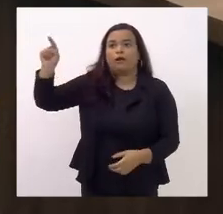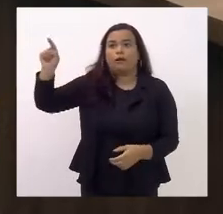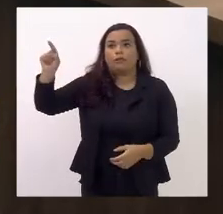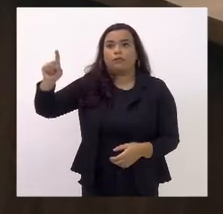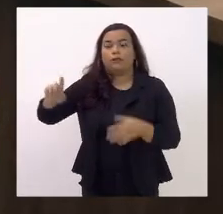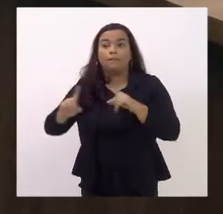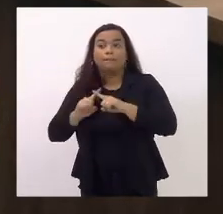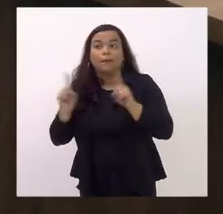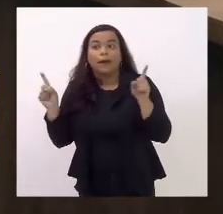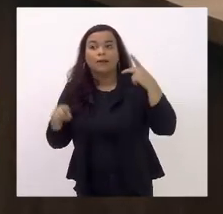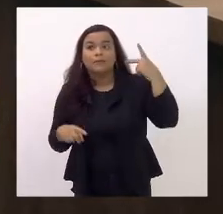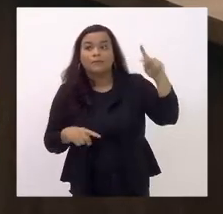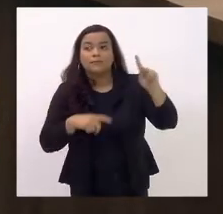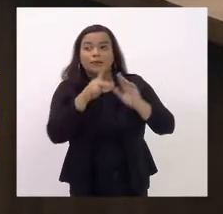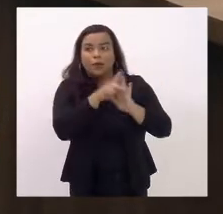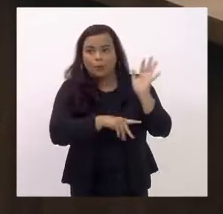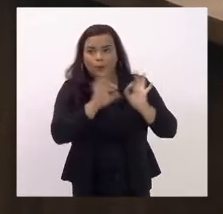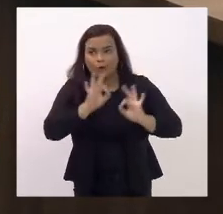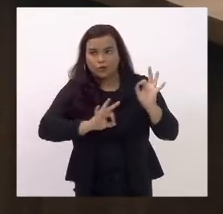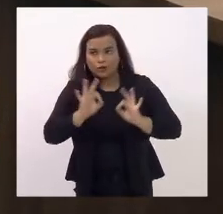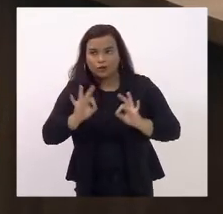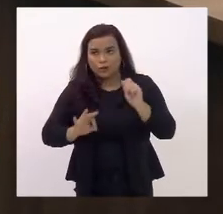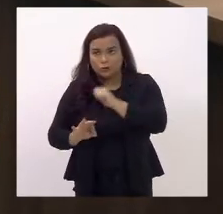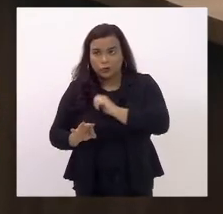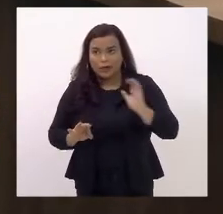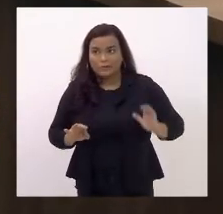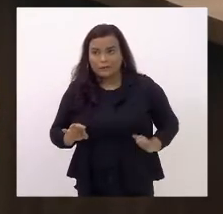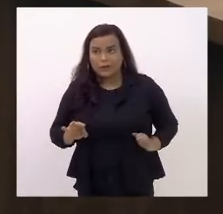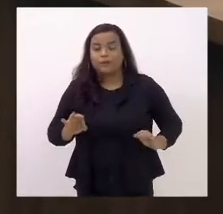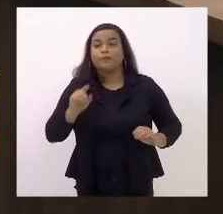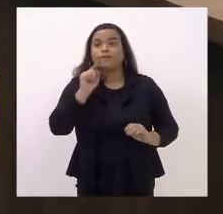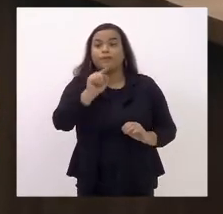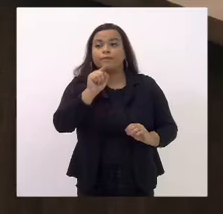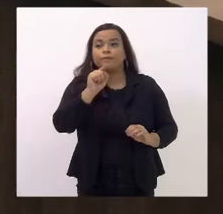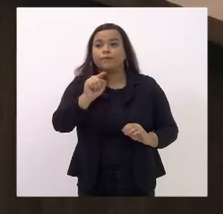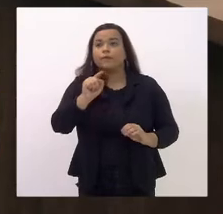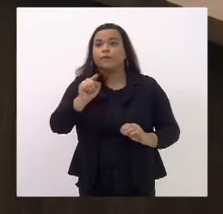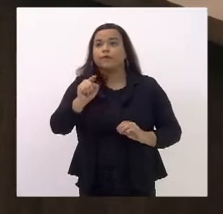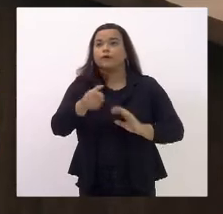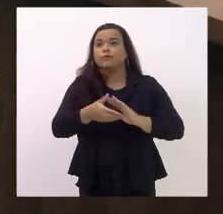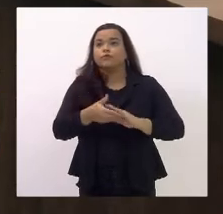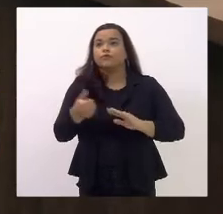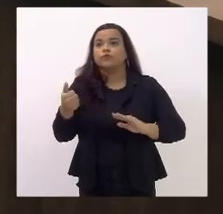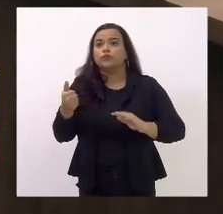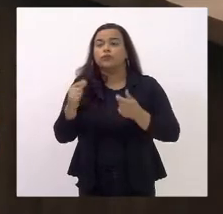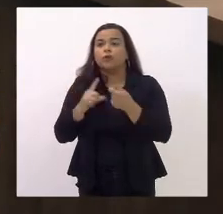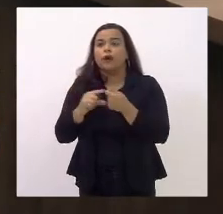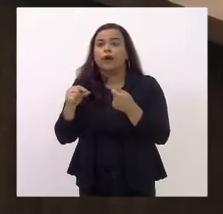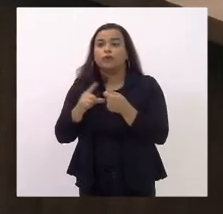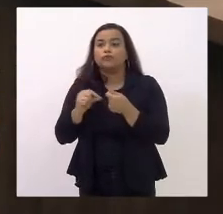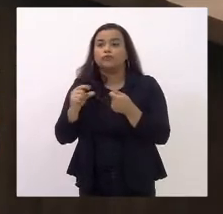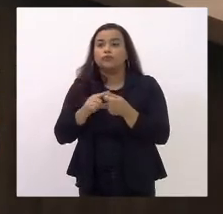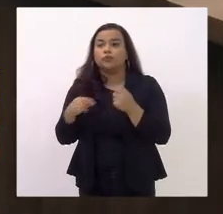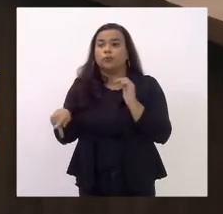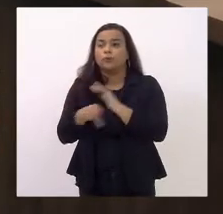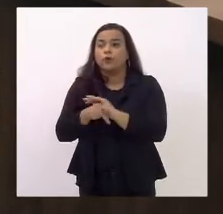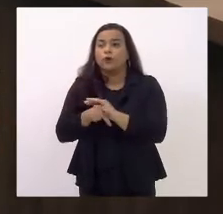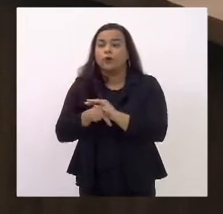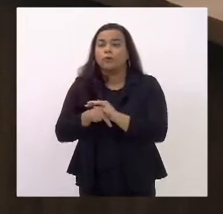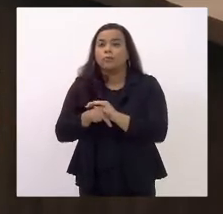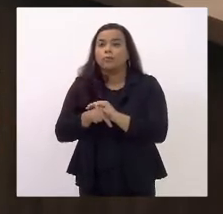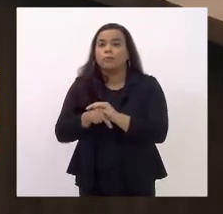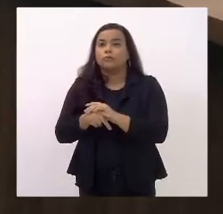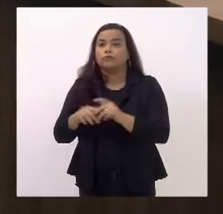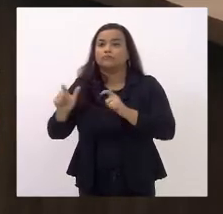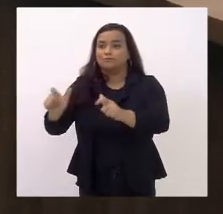seu projeto, o senhor tirou o artigo que se referia aos